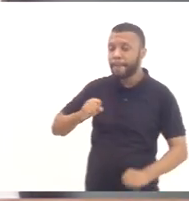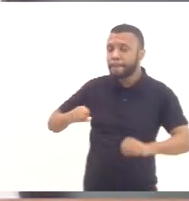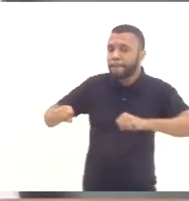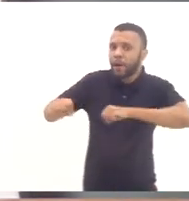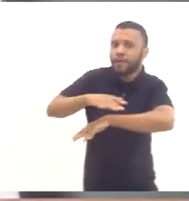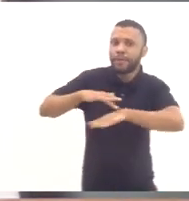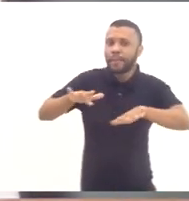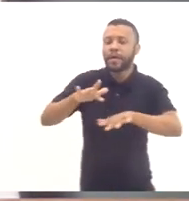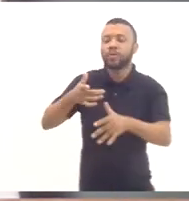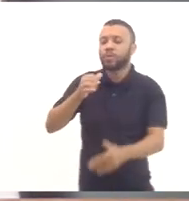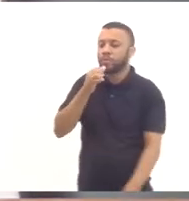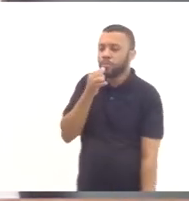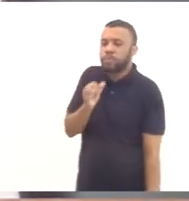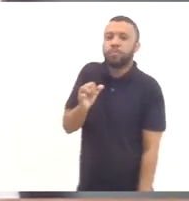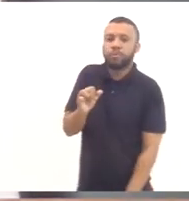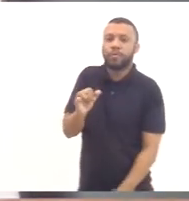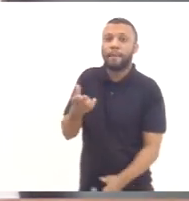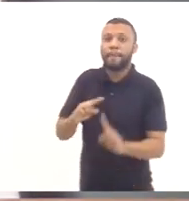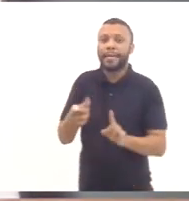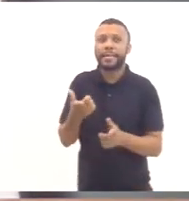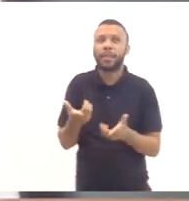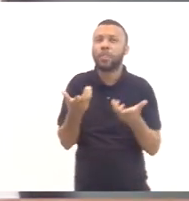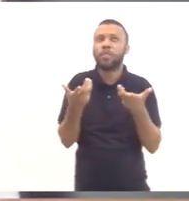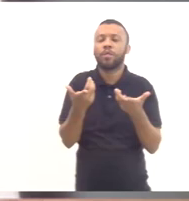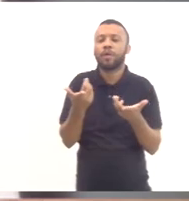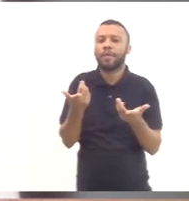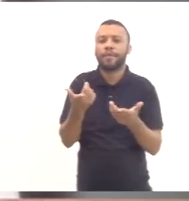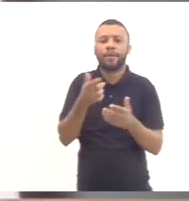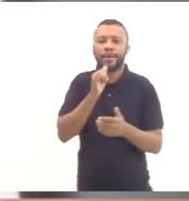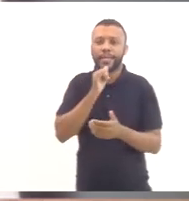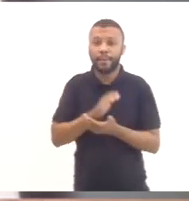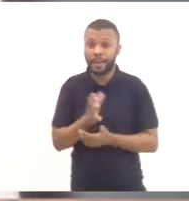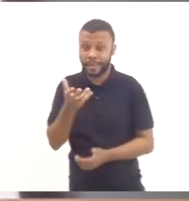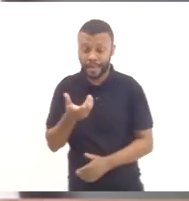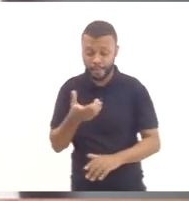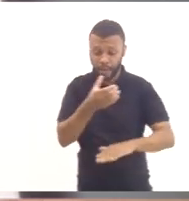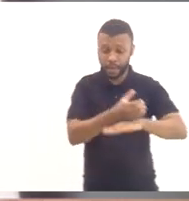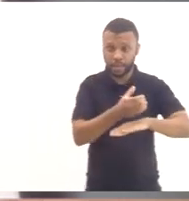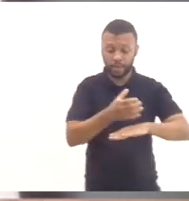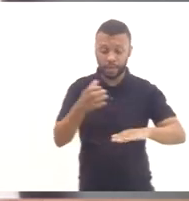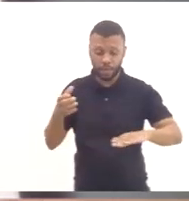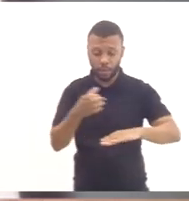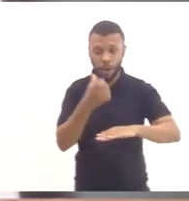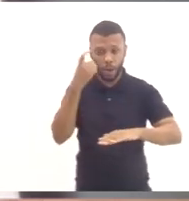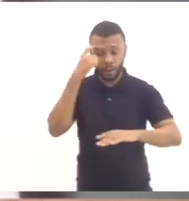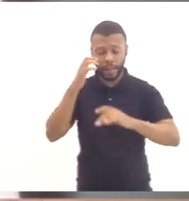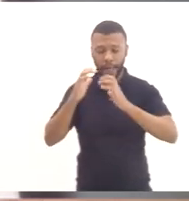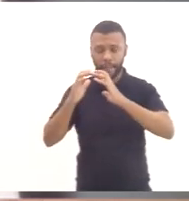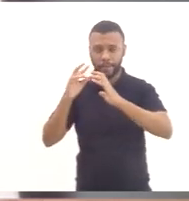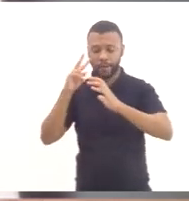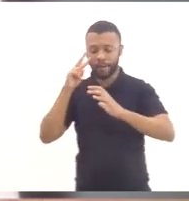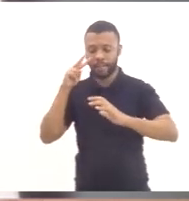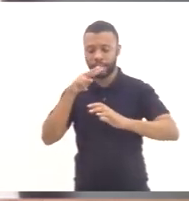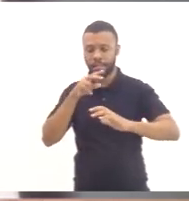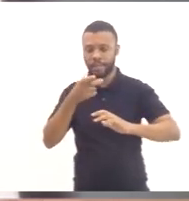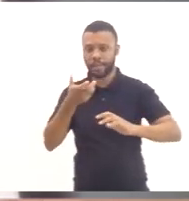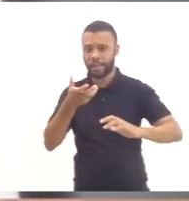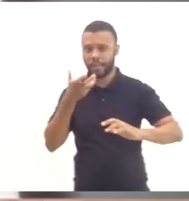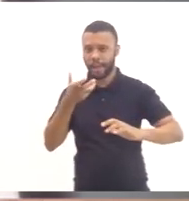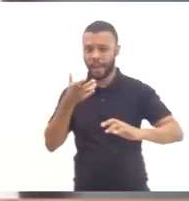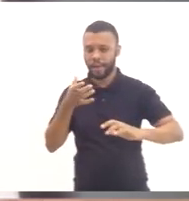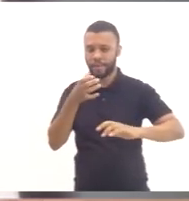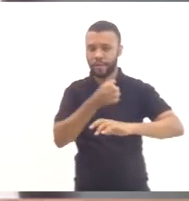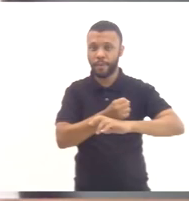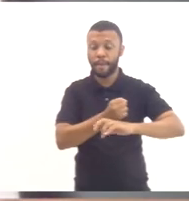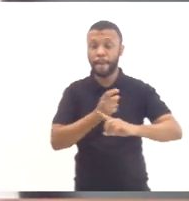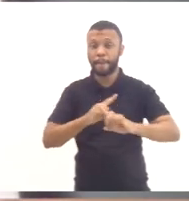ele não tem um movimento voluntário então por exemplo se ele quiser pegar esse copo né o cérebro dele até pegar o copo mas ele não tem